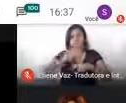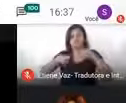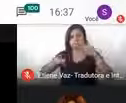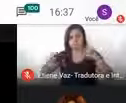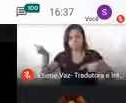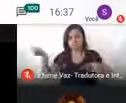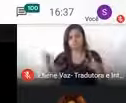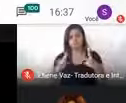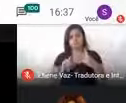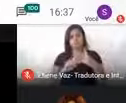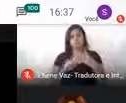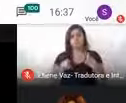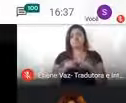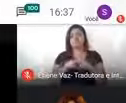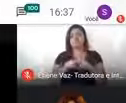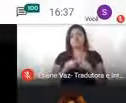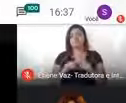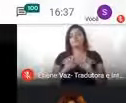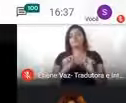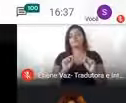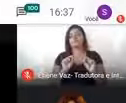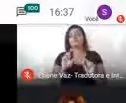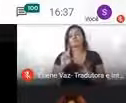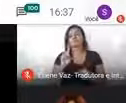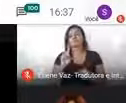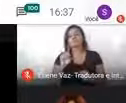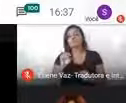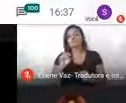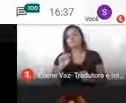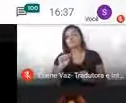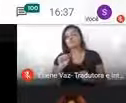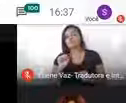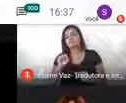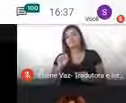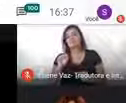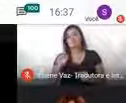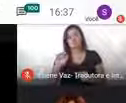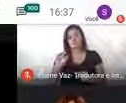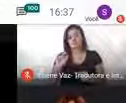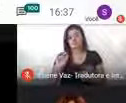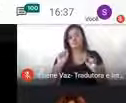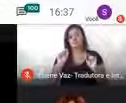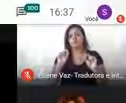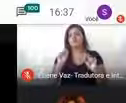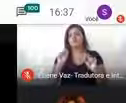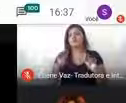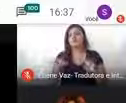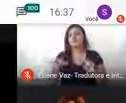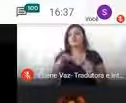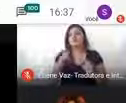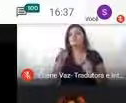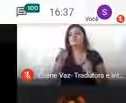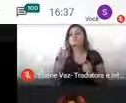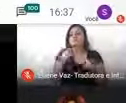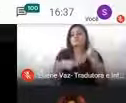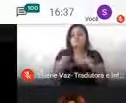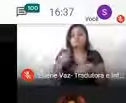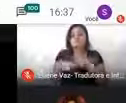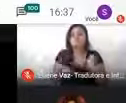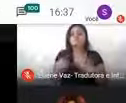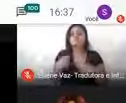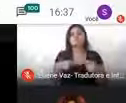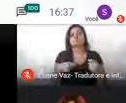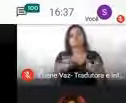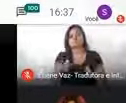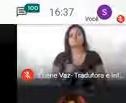dimensão diastrática, que diz respeito à classe sociocultural, se ela é alta, se ela é baixa, né? Há diversas formas